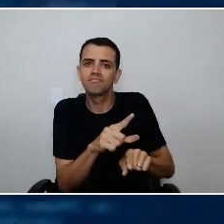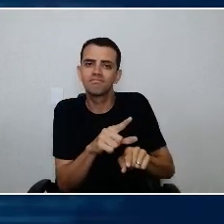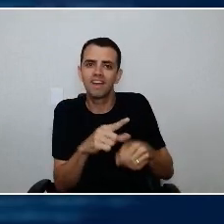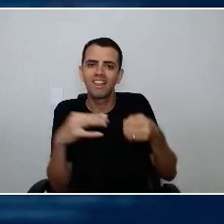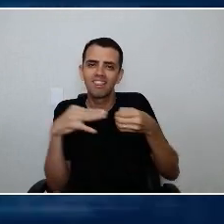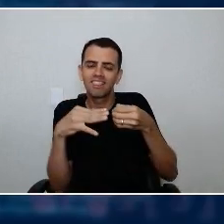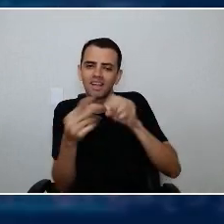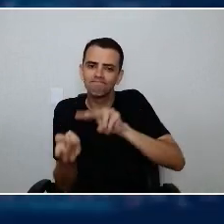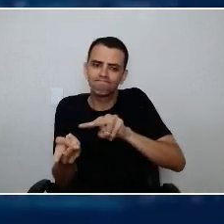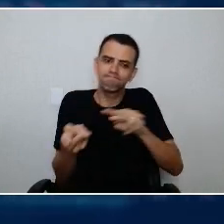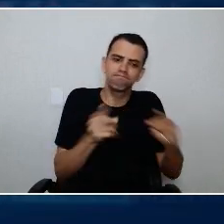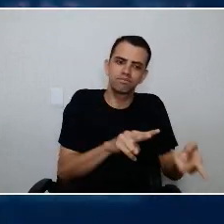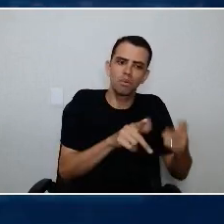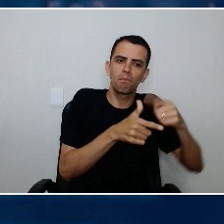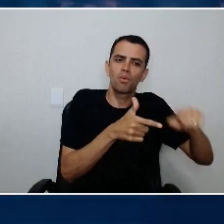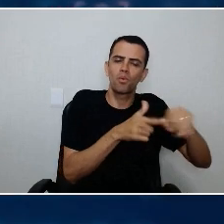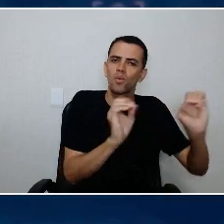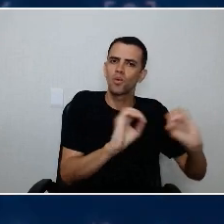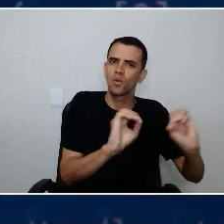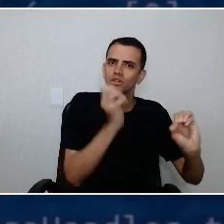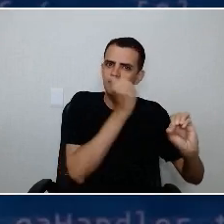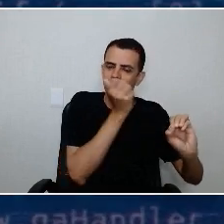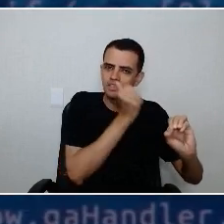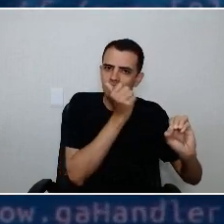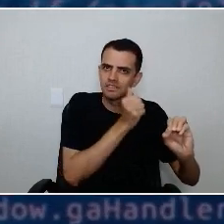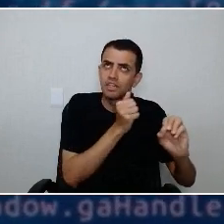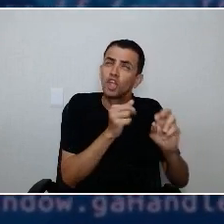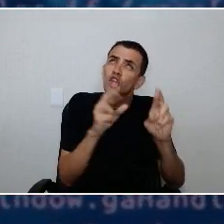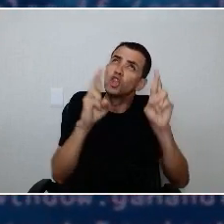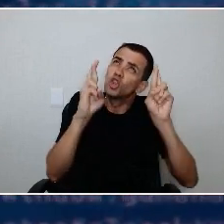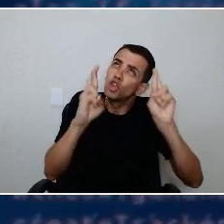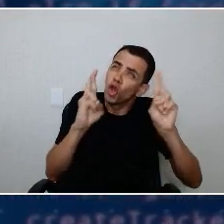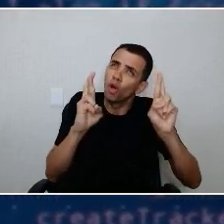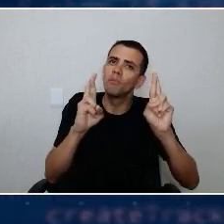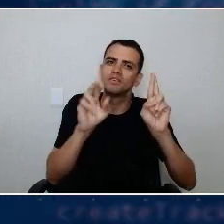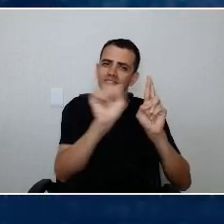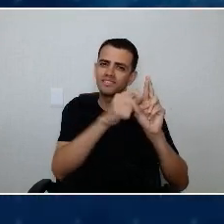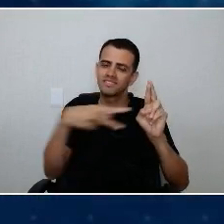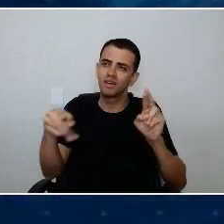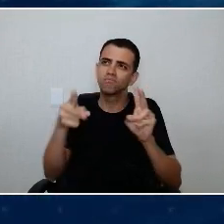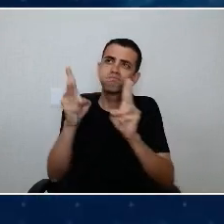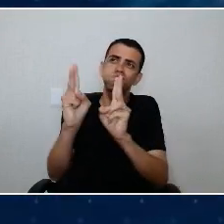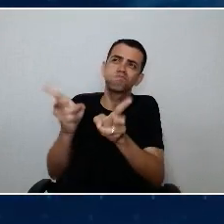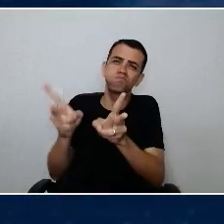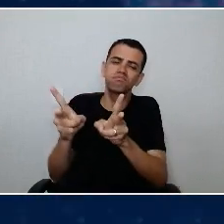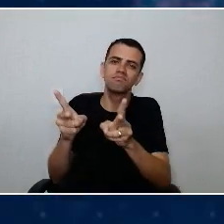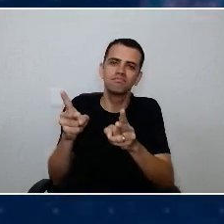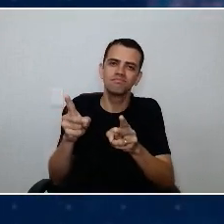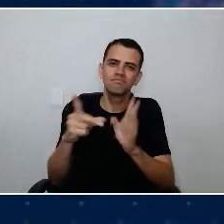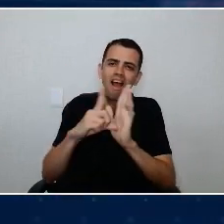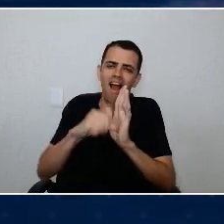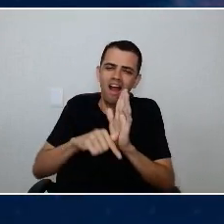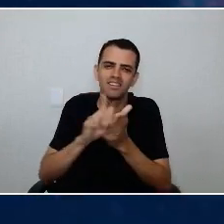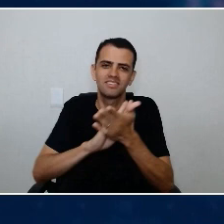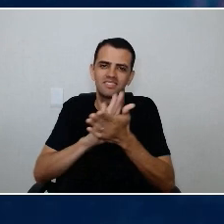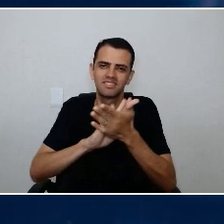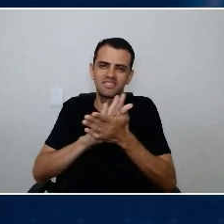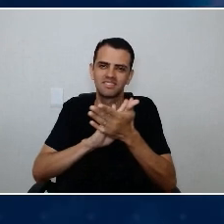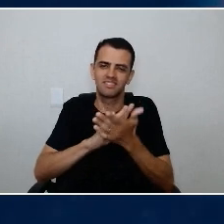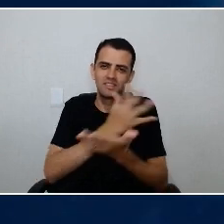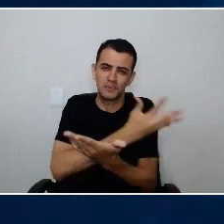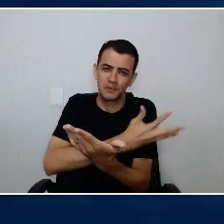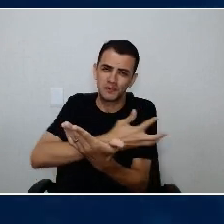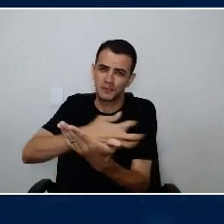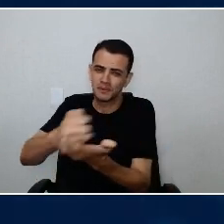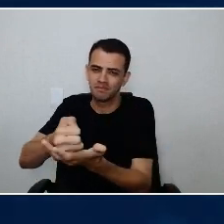problema e quiçá sua aplicação ter poucos minutos de Down time no meio desse processo para não